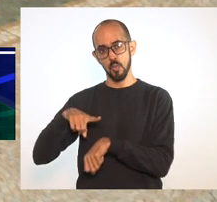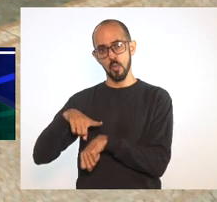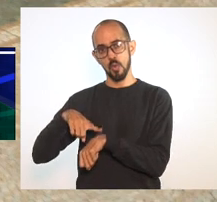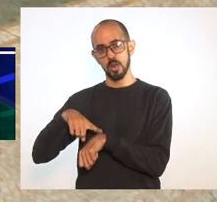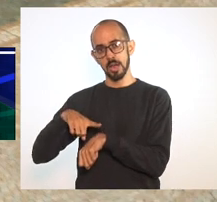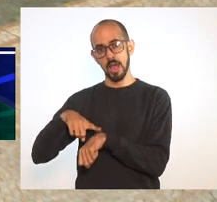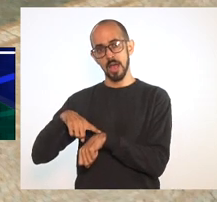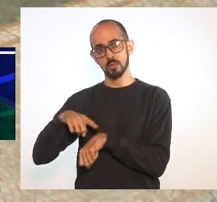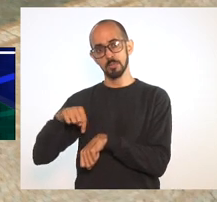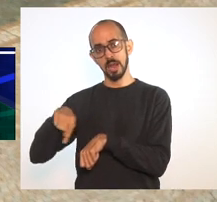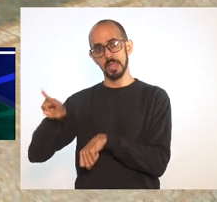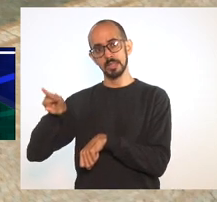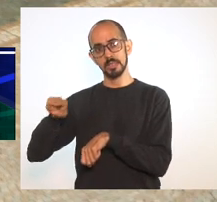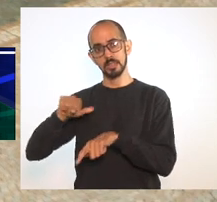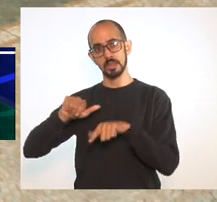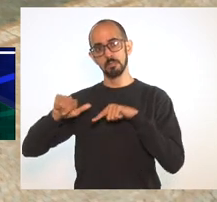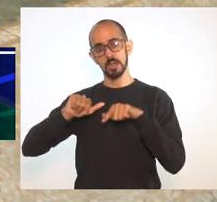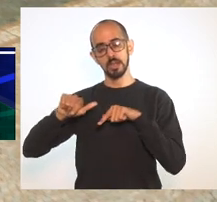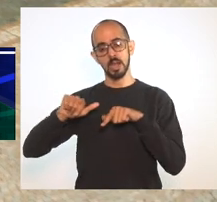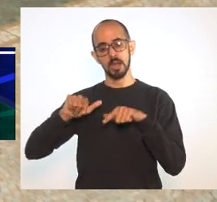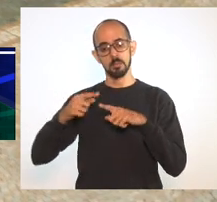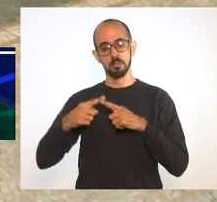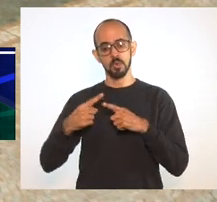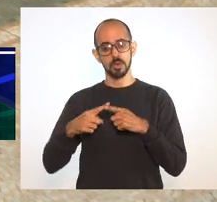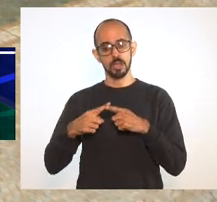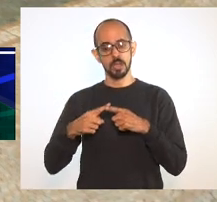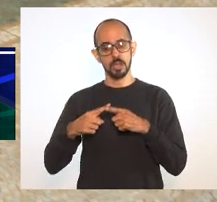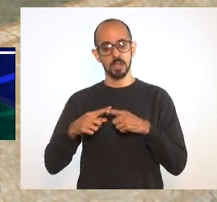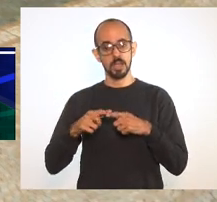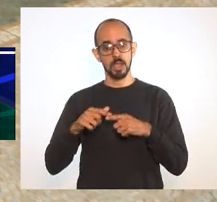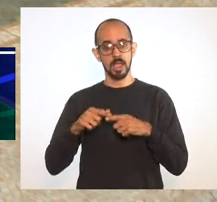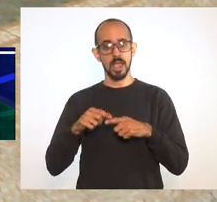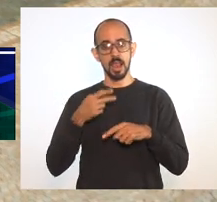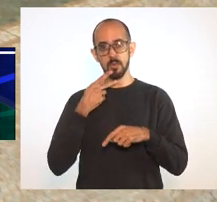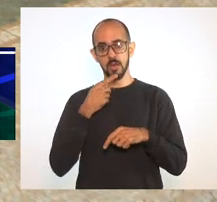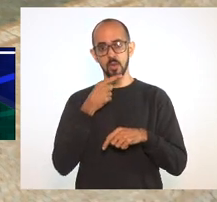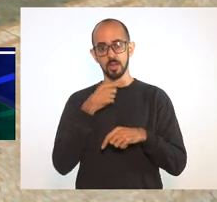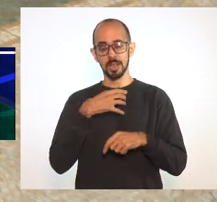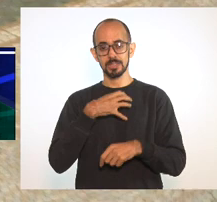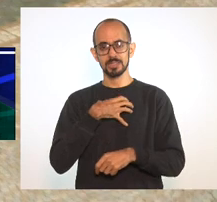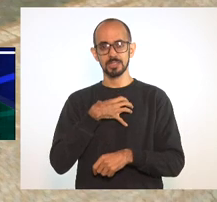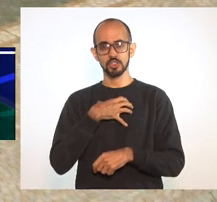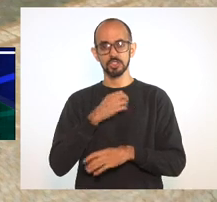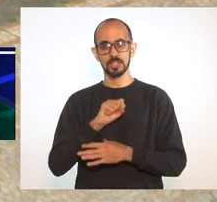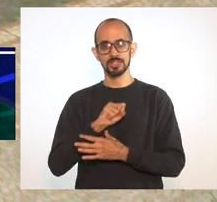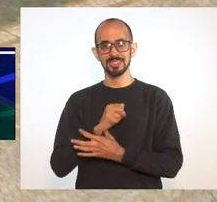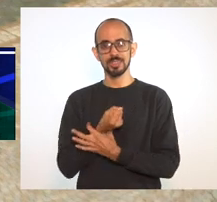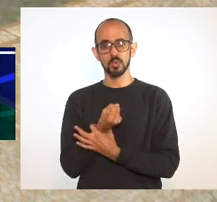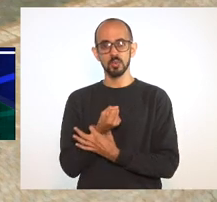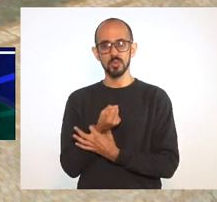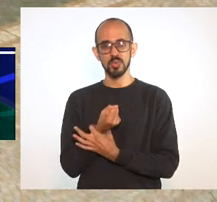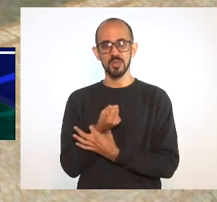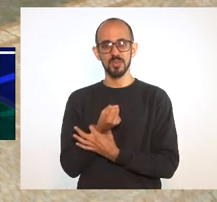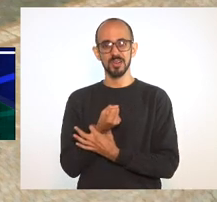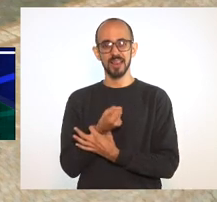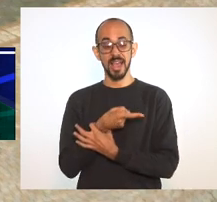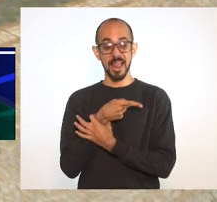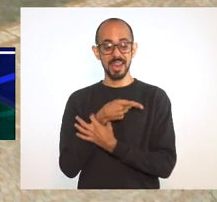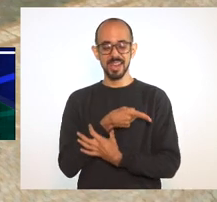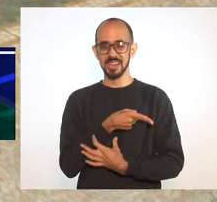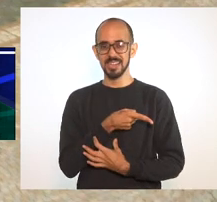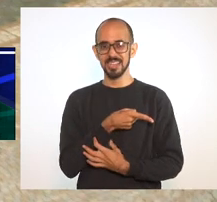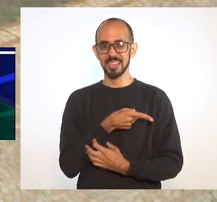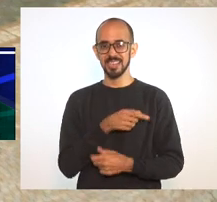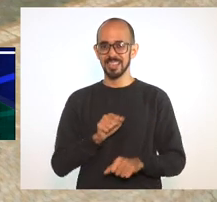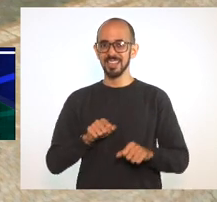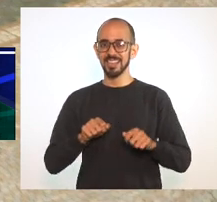ir para trabalhar, porque, segundo a sua fala, ali ela se sentia segura e ali ela poderia